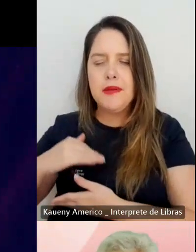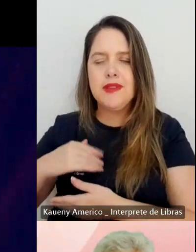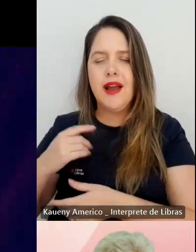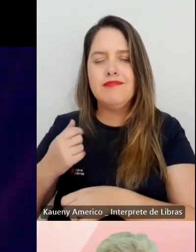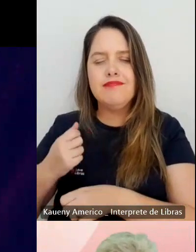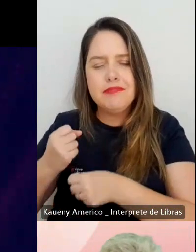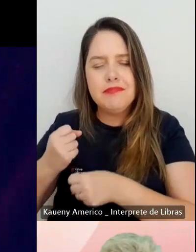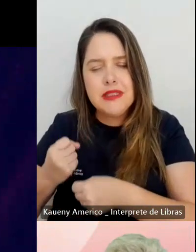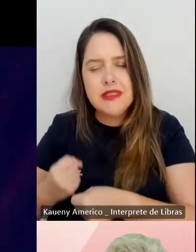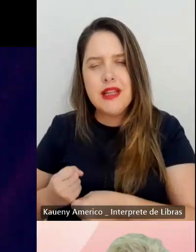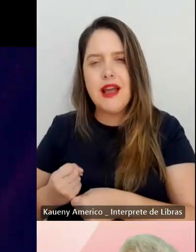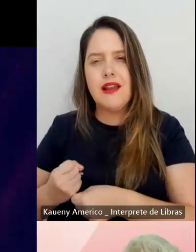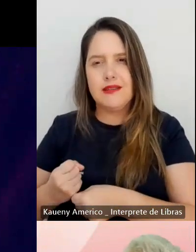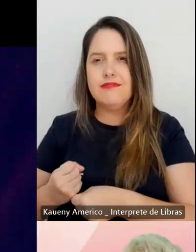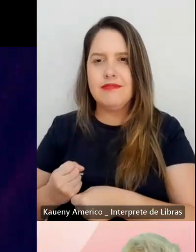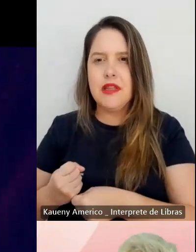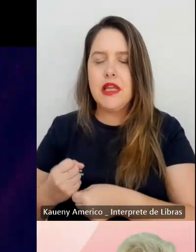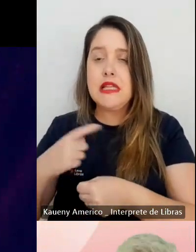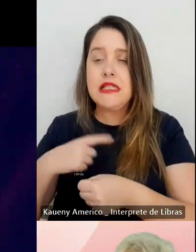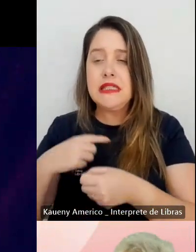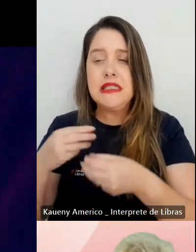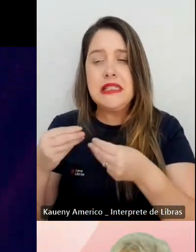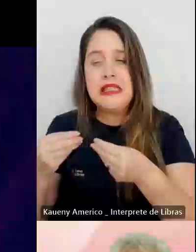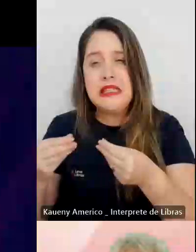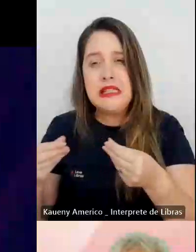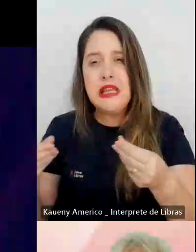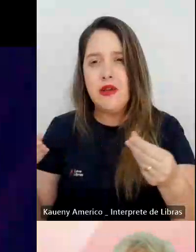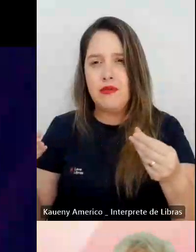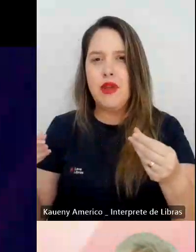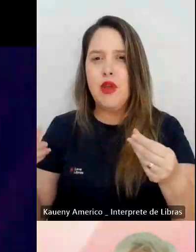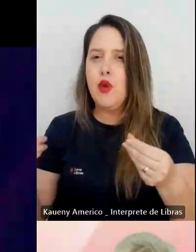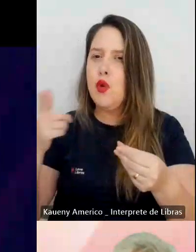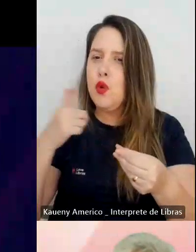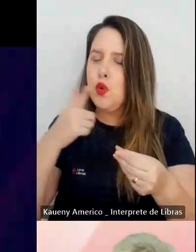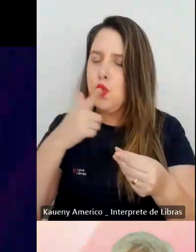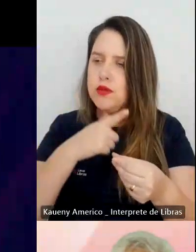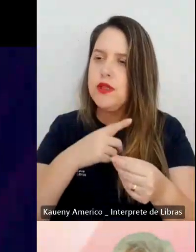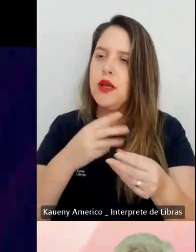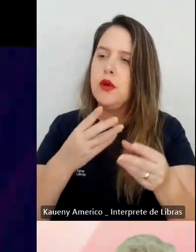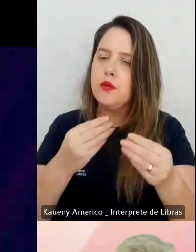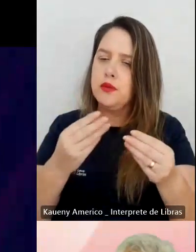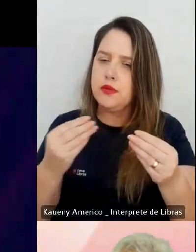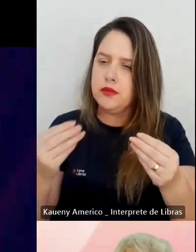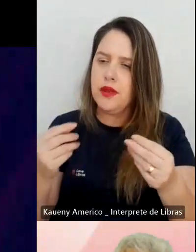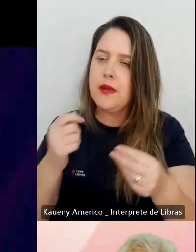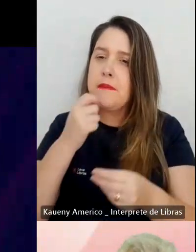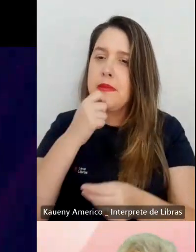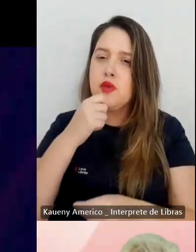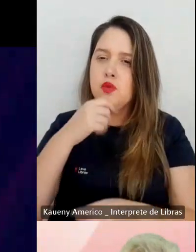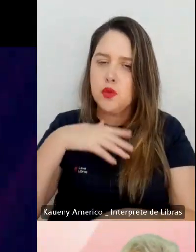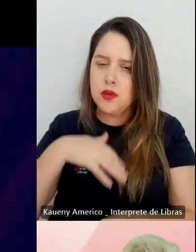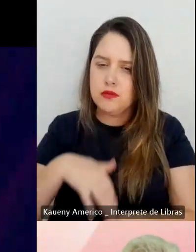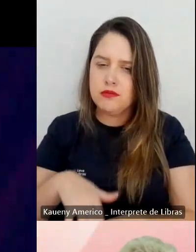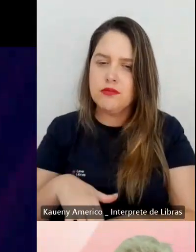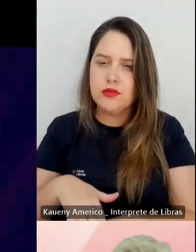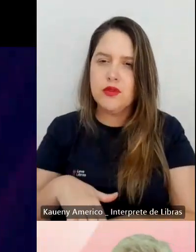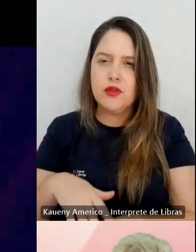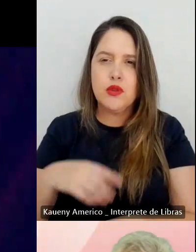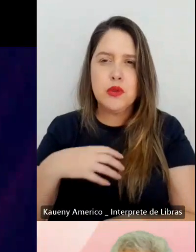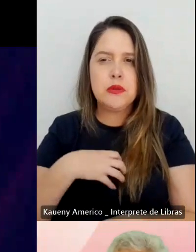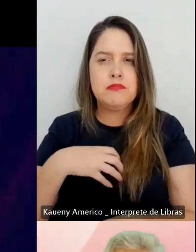está sensível. Ela consegue, por muitas vezes, saber, a menstruação está por vir, porque eu estou sentindo essa